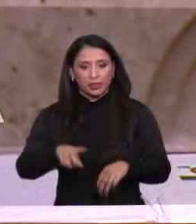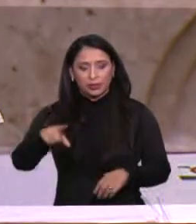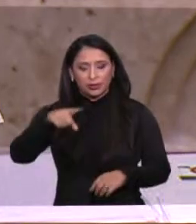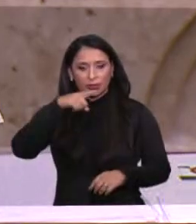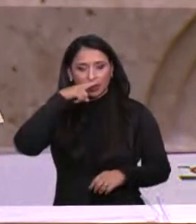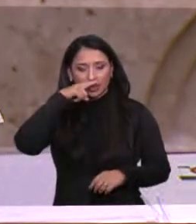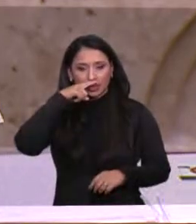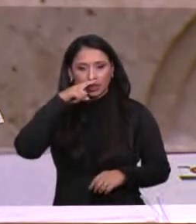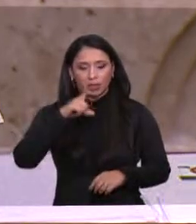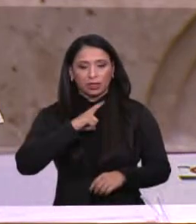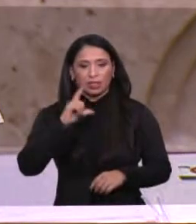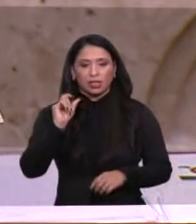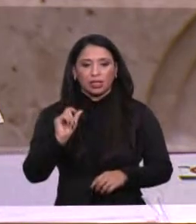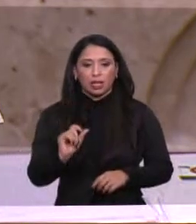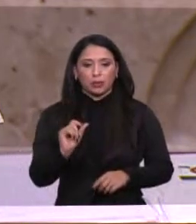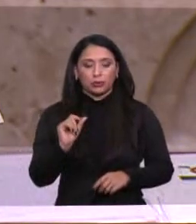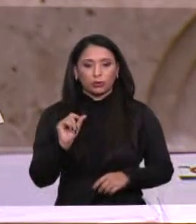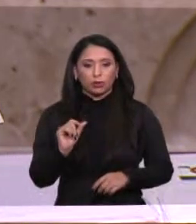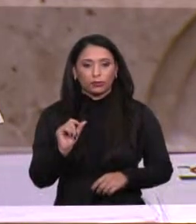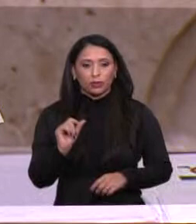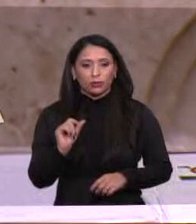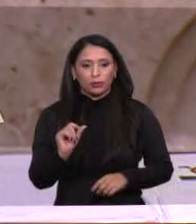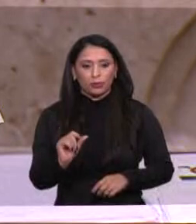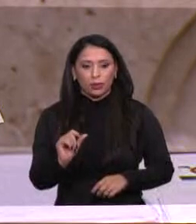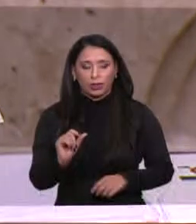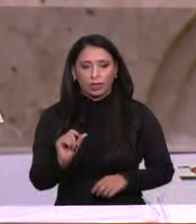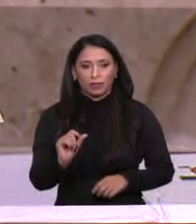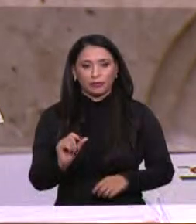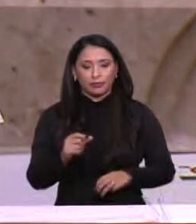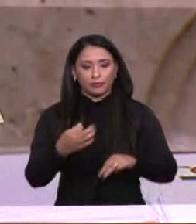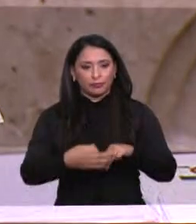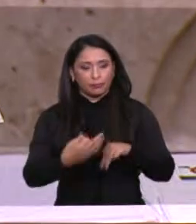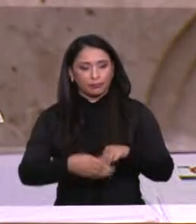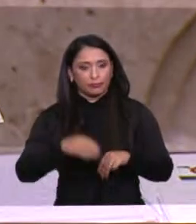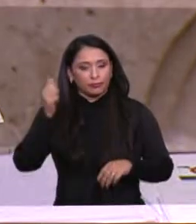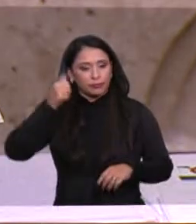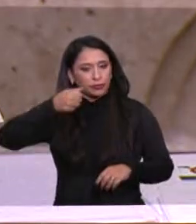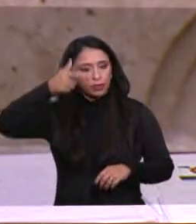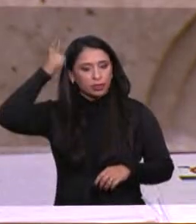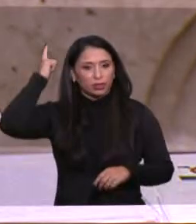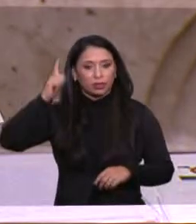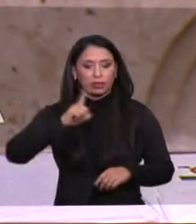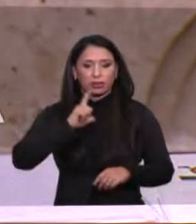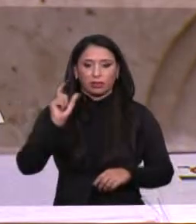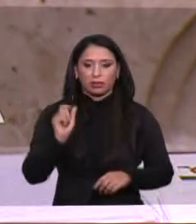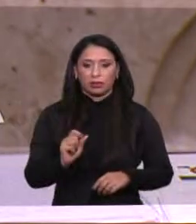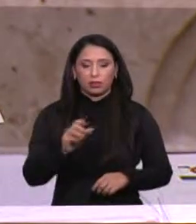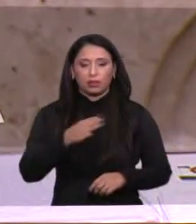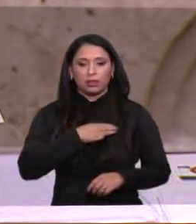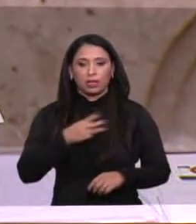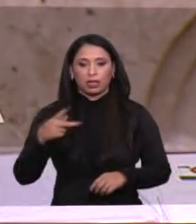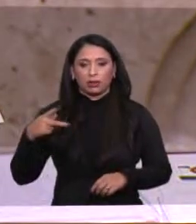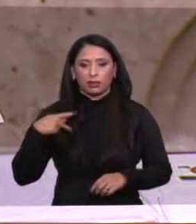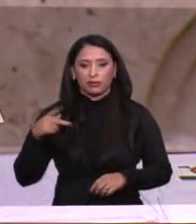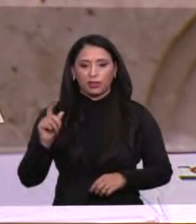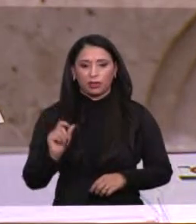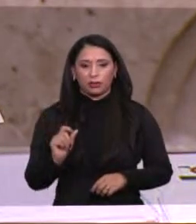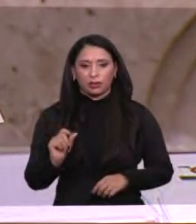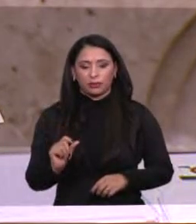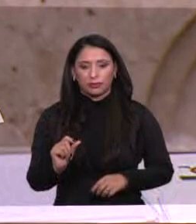e tendo como revisor Ministro Alexandre de Moraes autor Ministério Público Federal